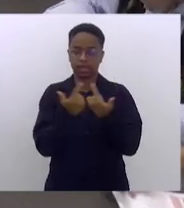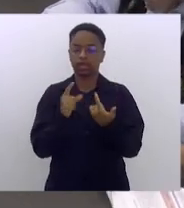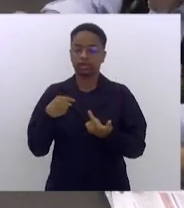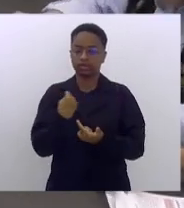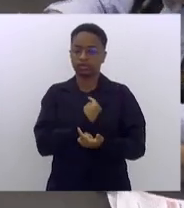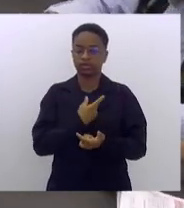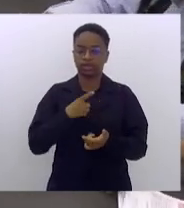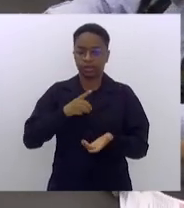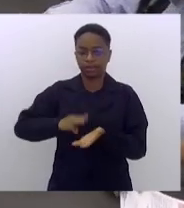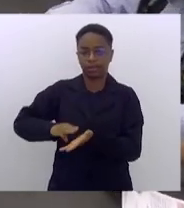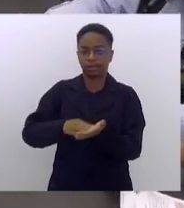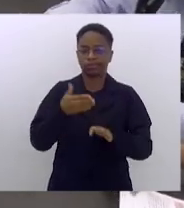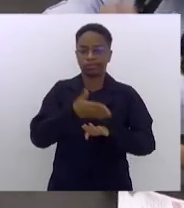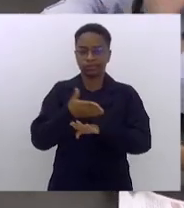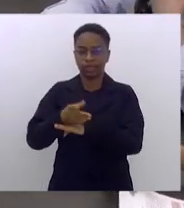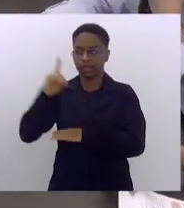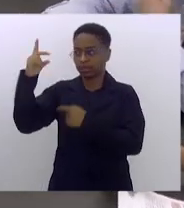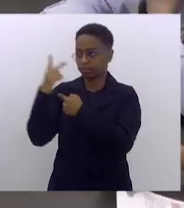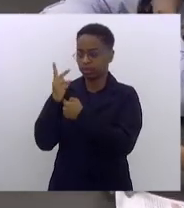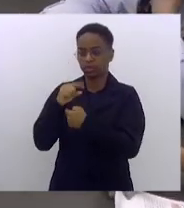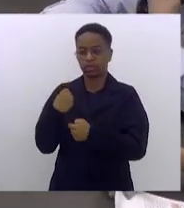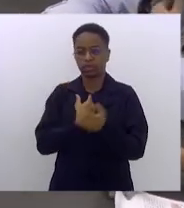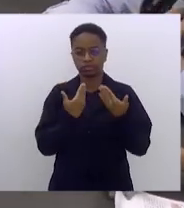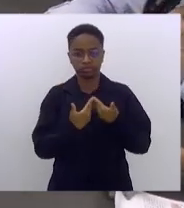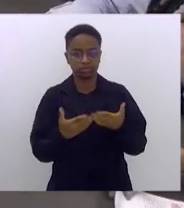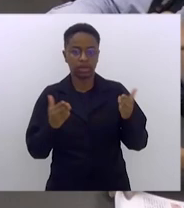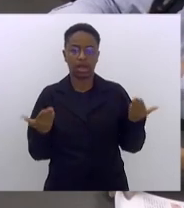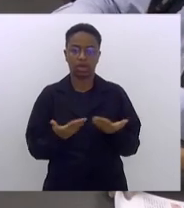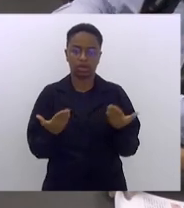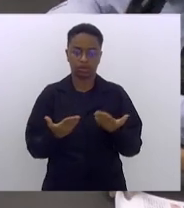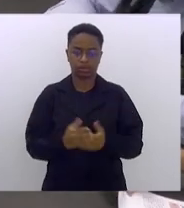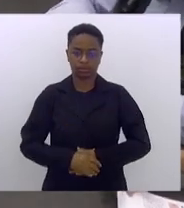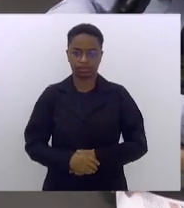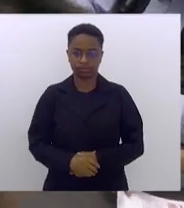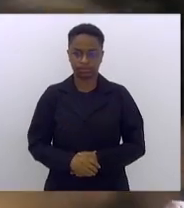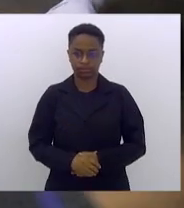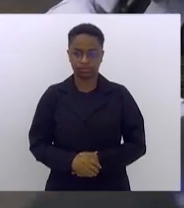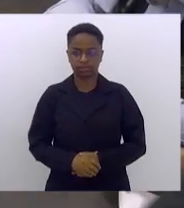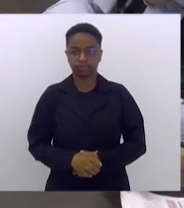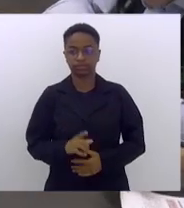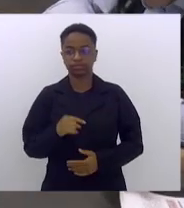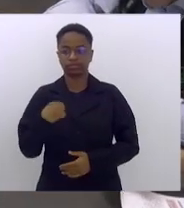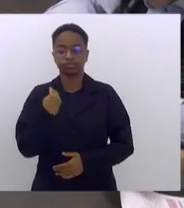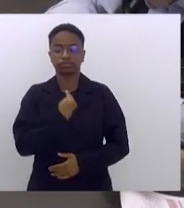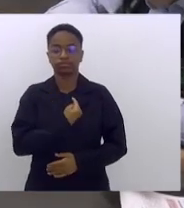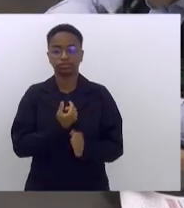legal sobre a proteção de Deus, declaro abertos os trabalhos. Vamos iniciar